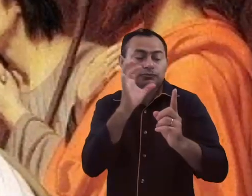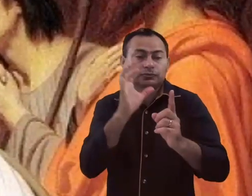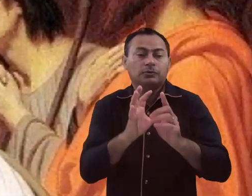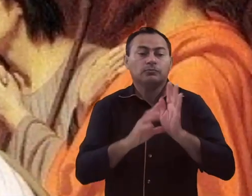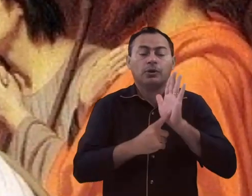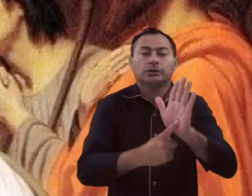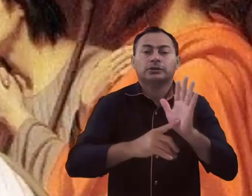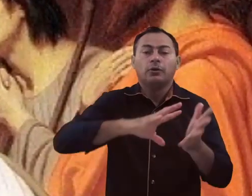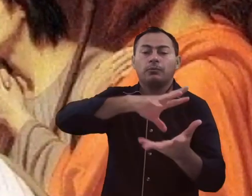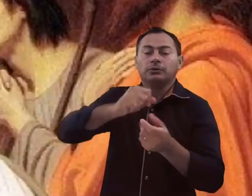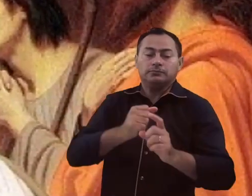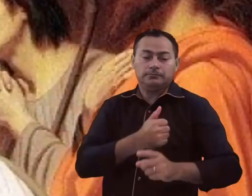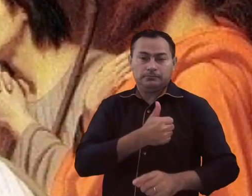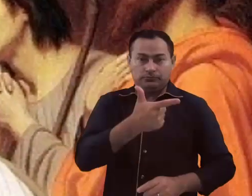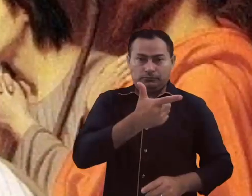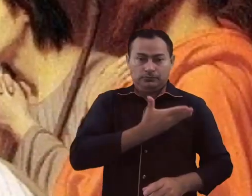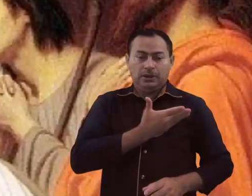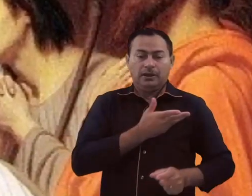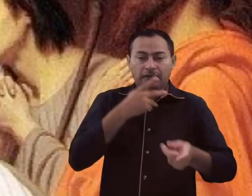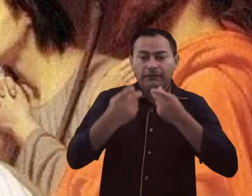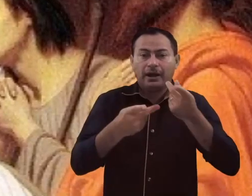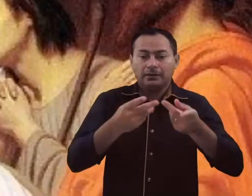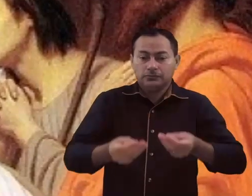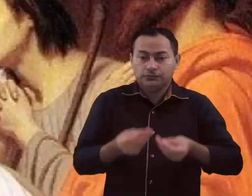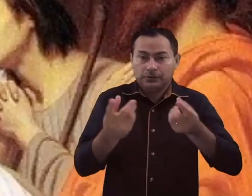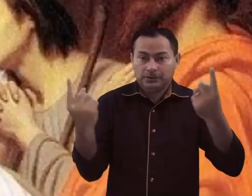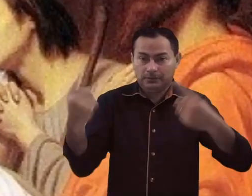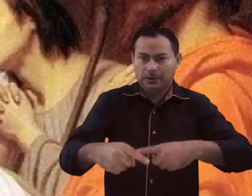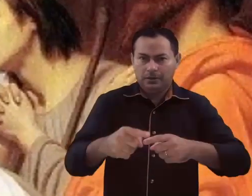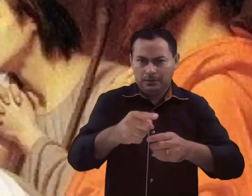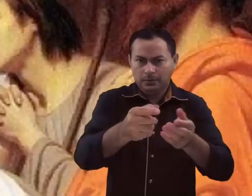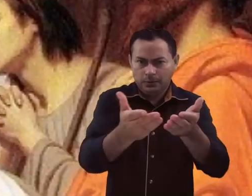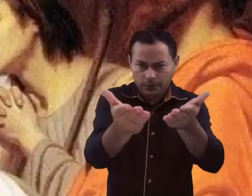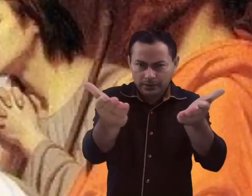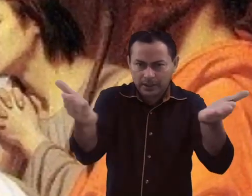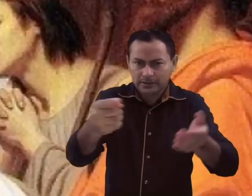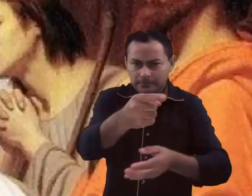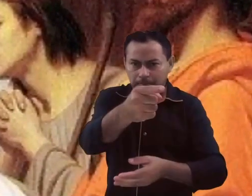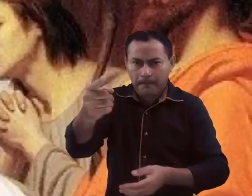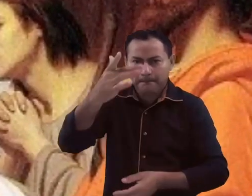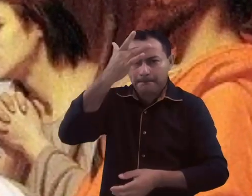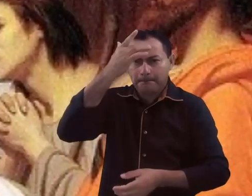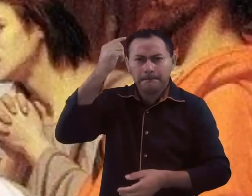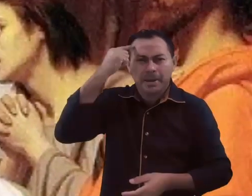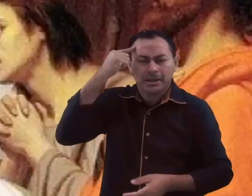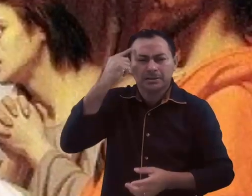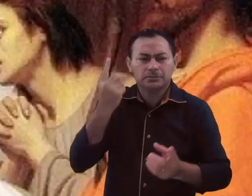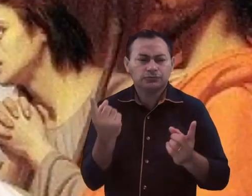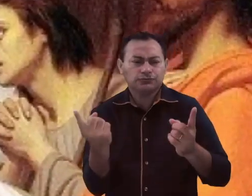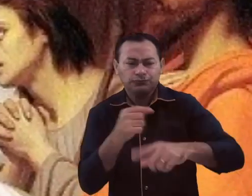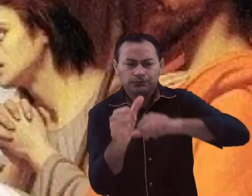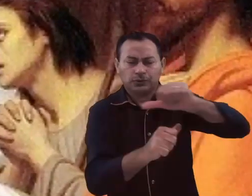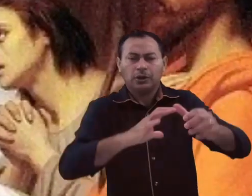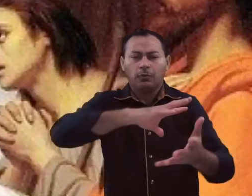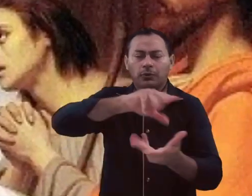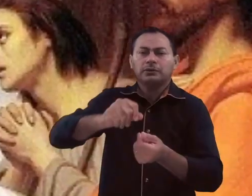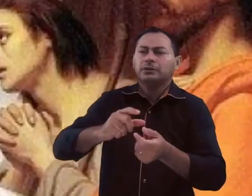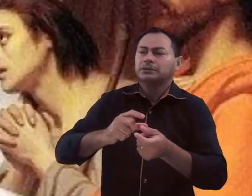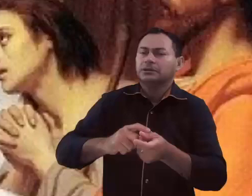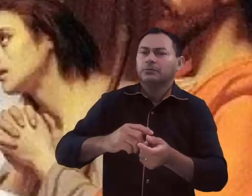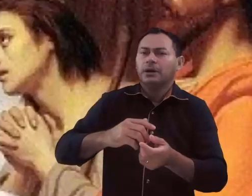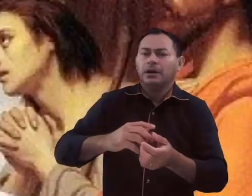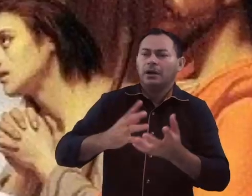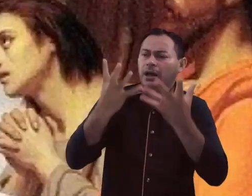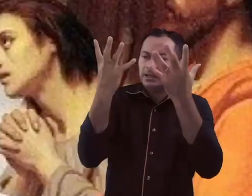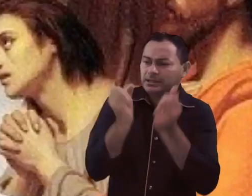tentando impactar o mundo através dos apóstolos e lança o seguinte desafio: como vocês pensam em impactar o mundo se não confessam o